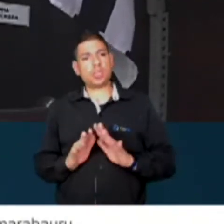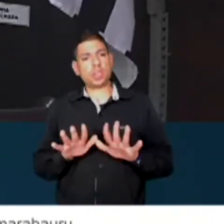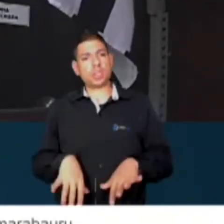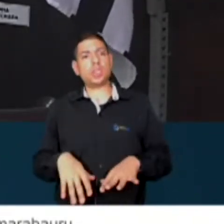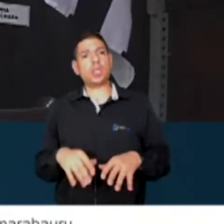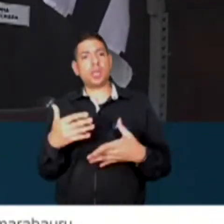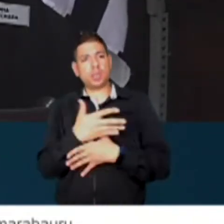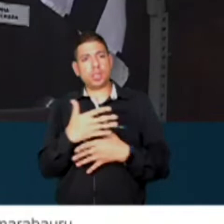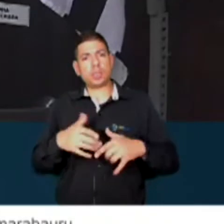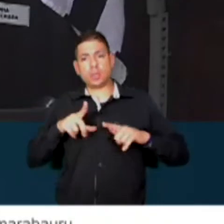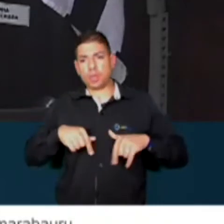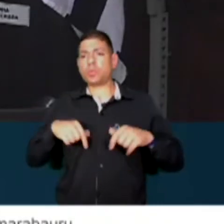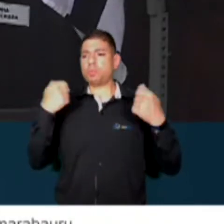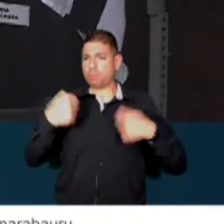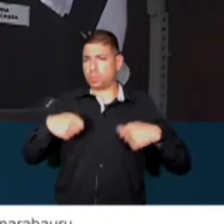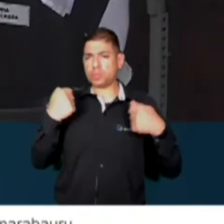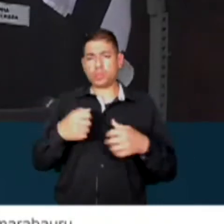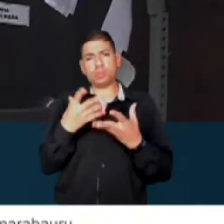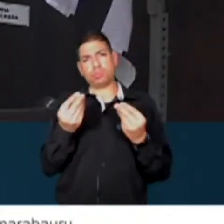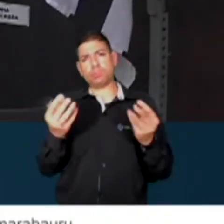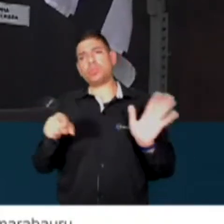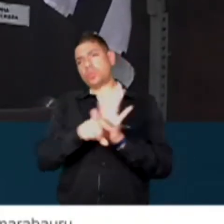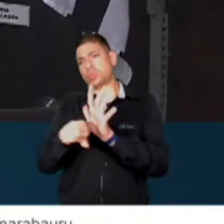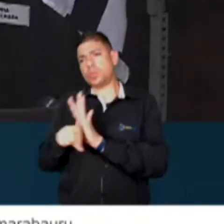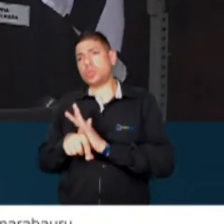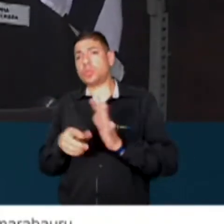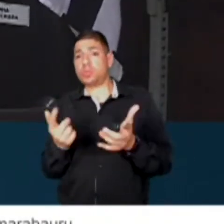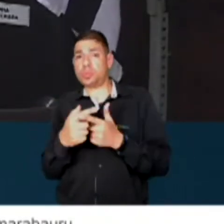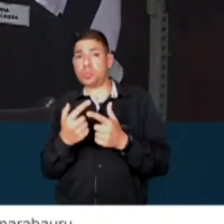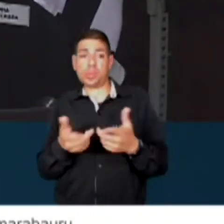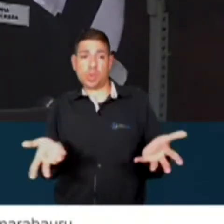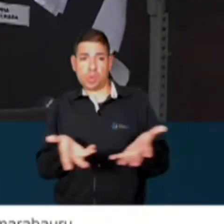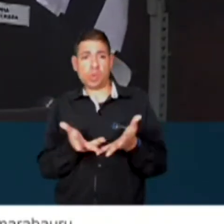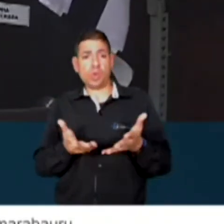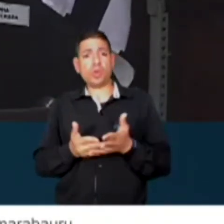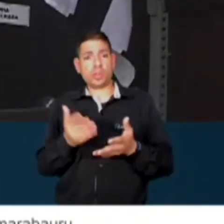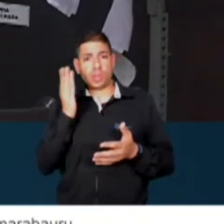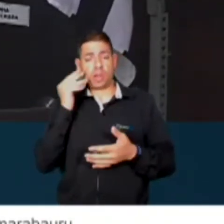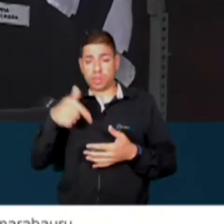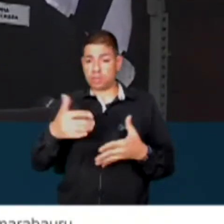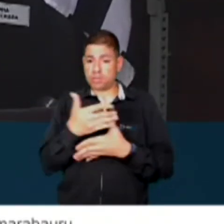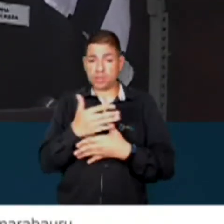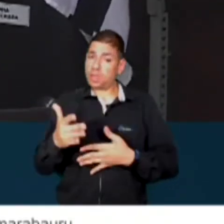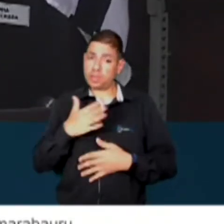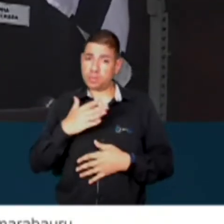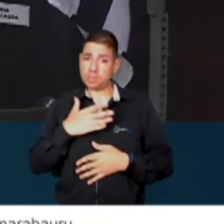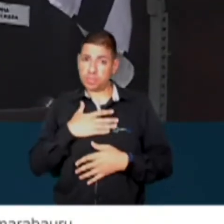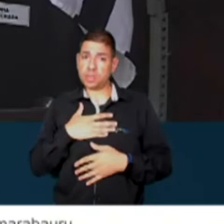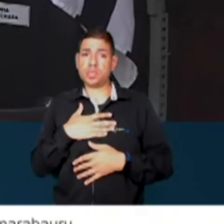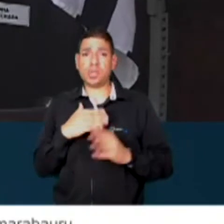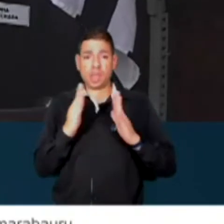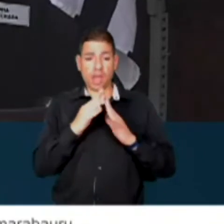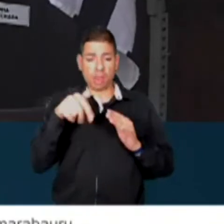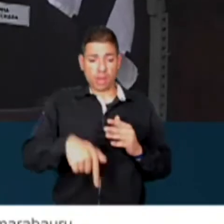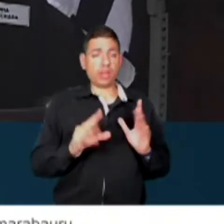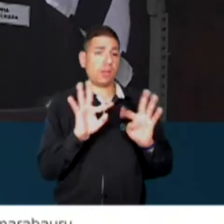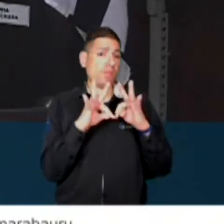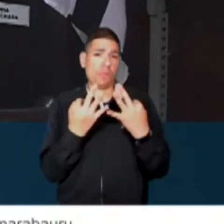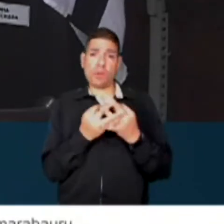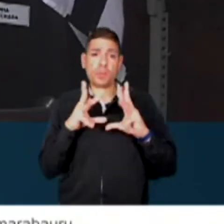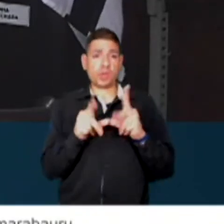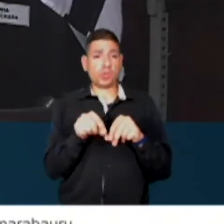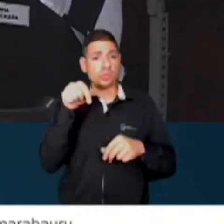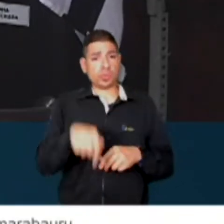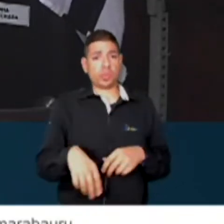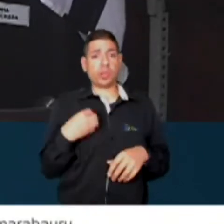precisa, porque hoje ela, de fato, é a minha cidade que eu escolhi, que Deus trouxe realmente para mim viver aqui, criar minha